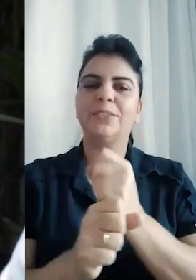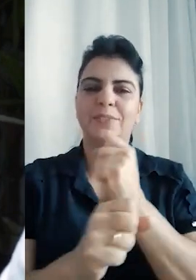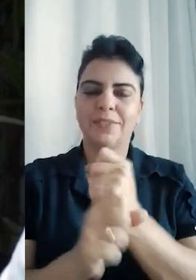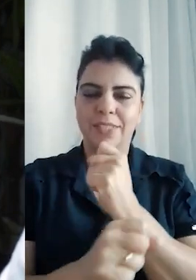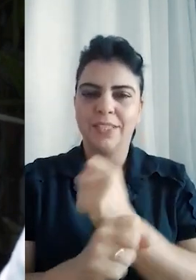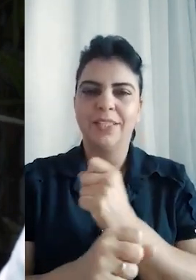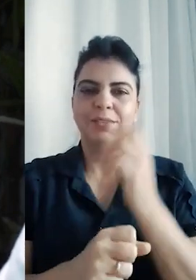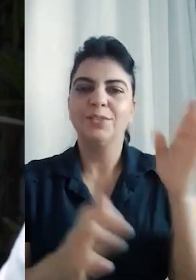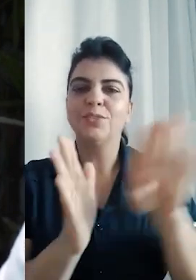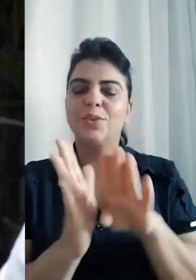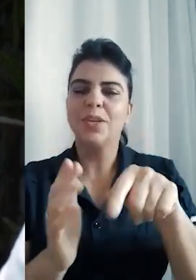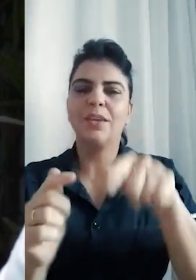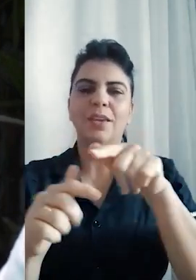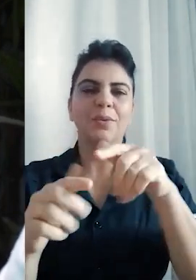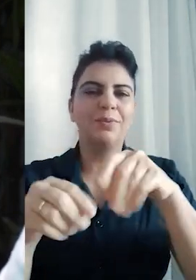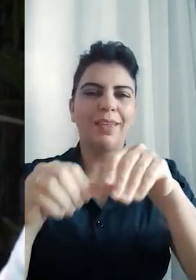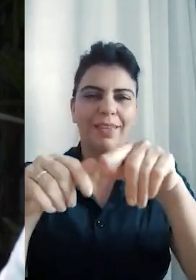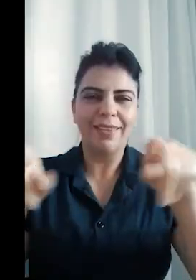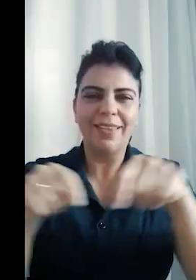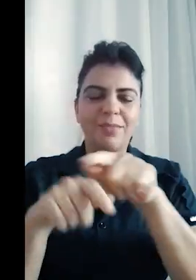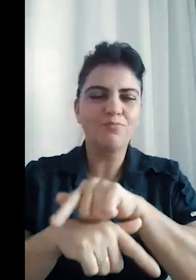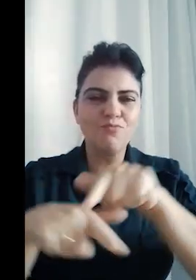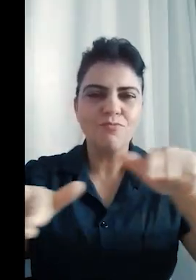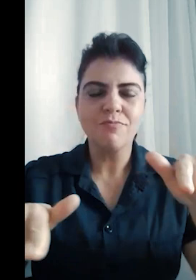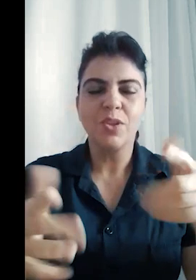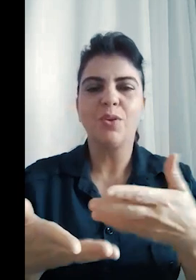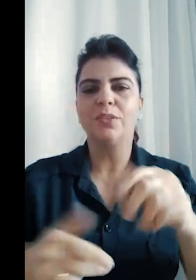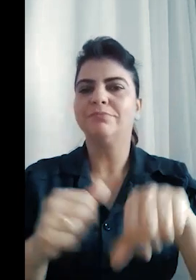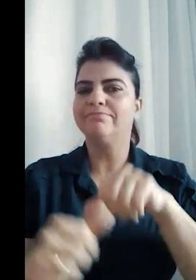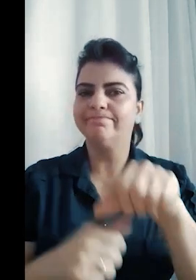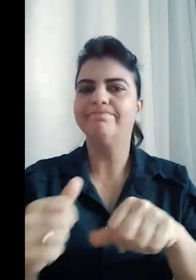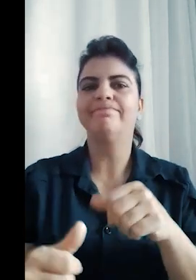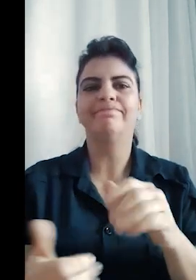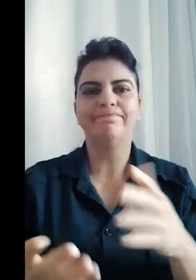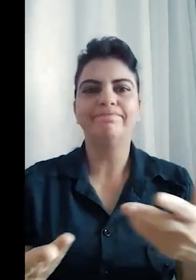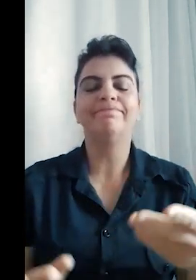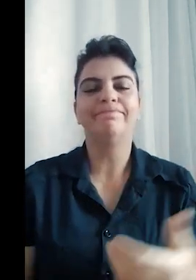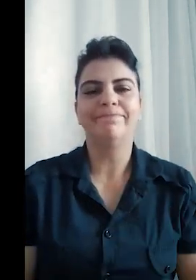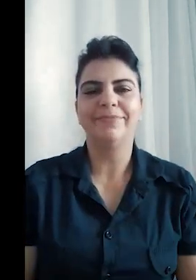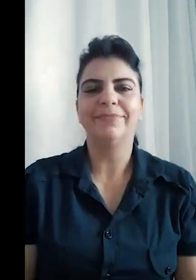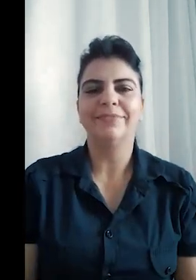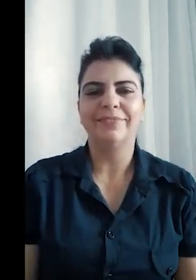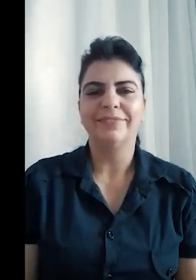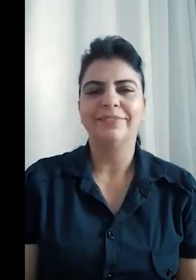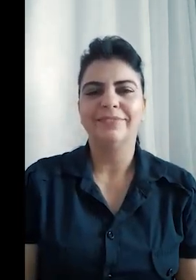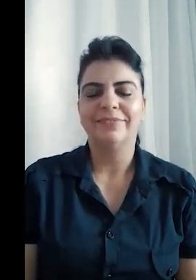né? Quando a gente chegou aqui, esse terreno vazio, né? E hoje se transformou no que se transformou.